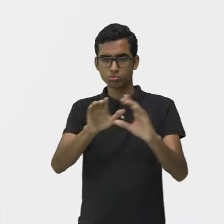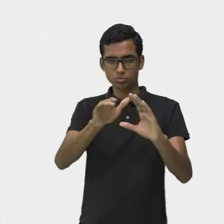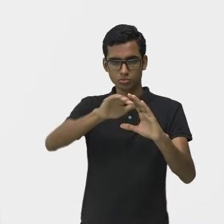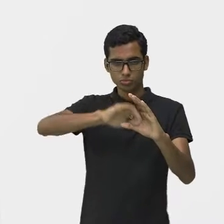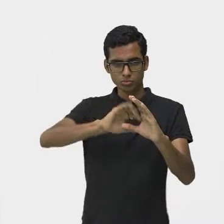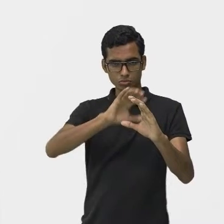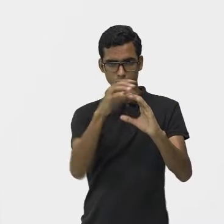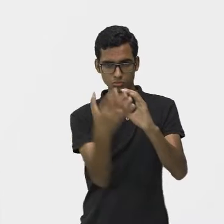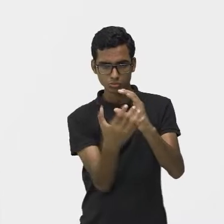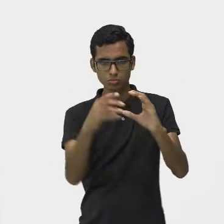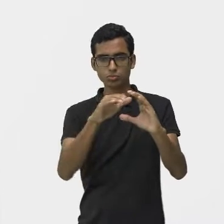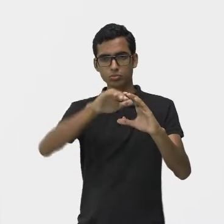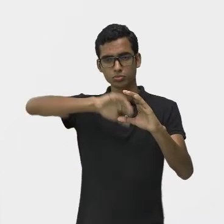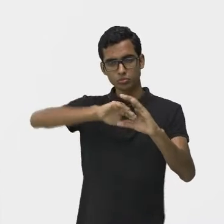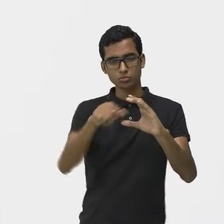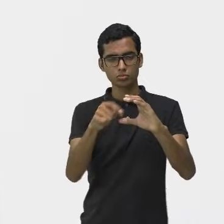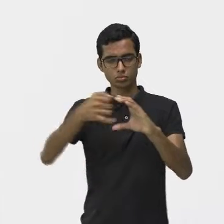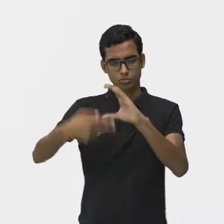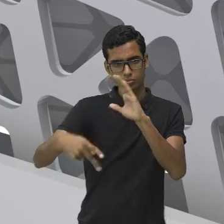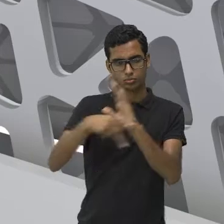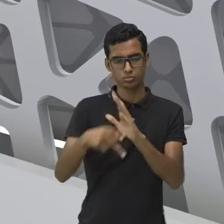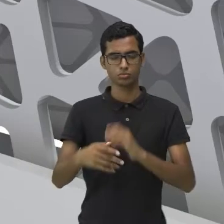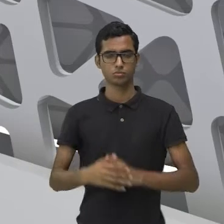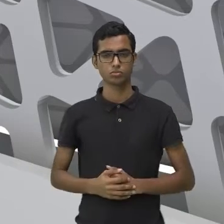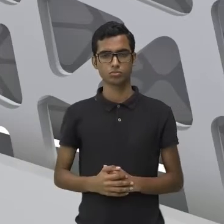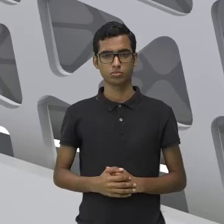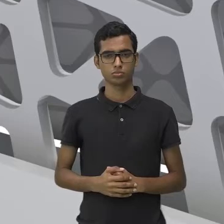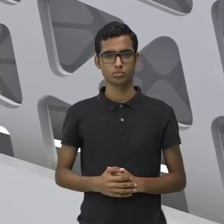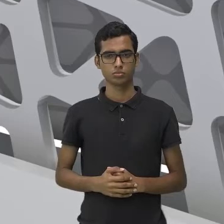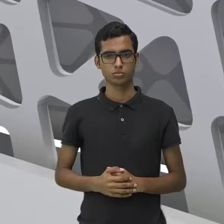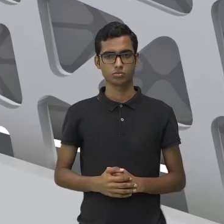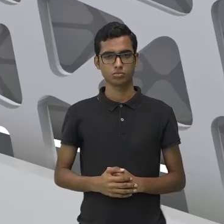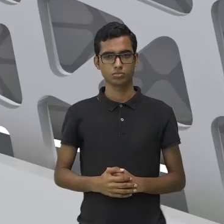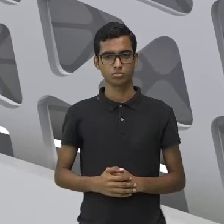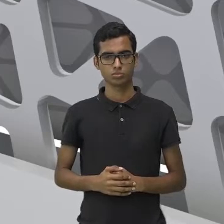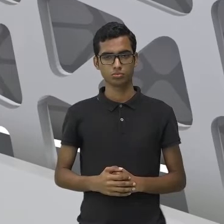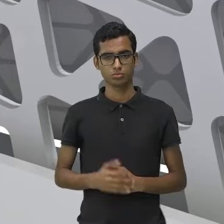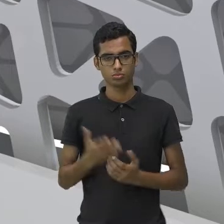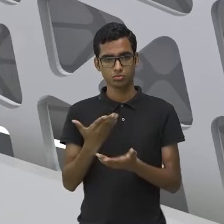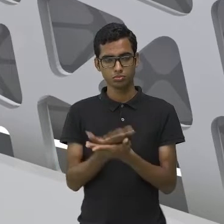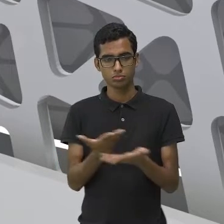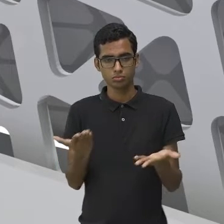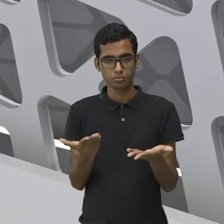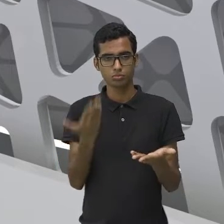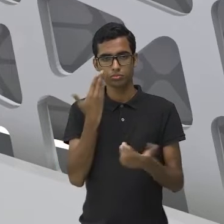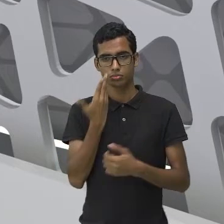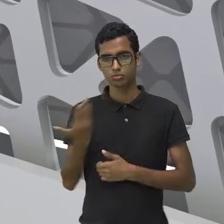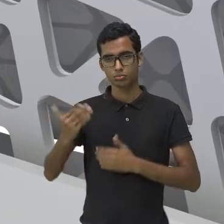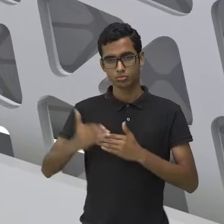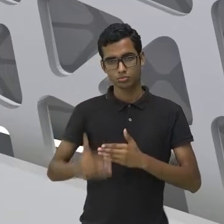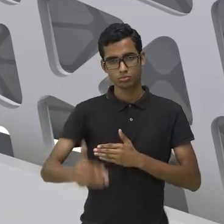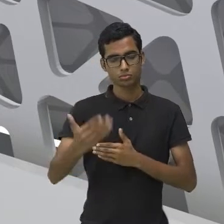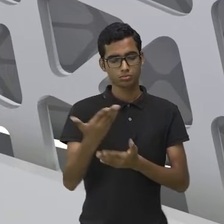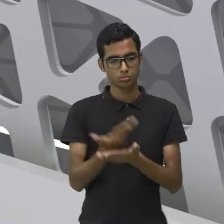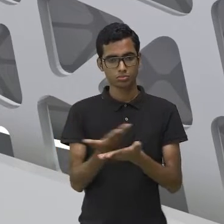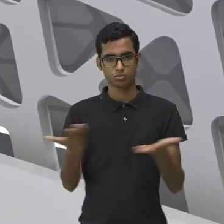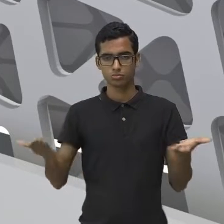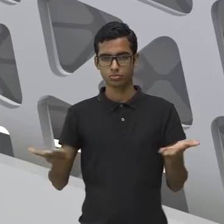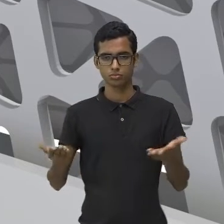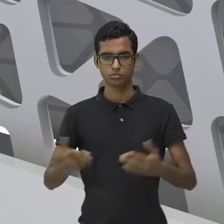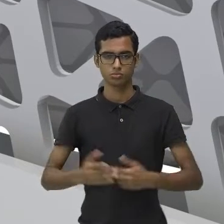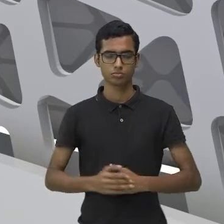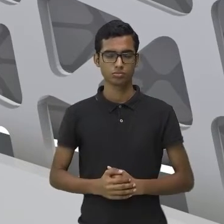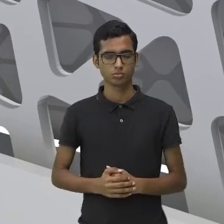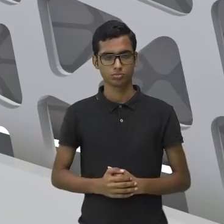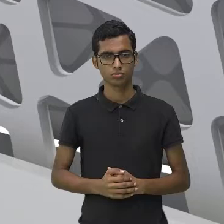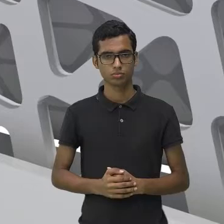esféricos convexos e suas características. É isso, pessoal, que nós estudaremos hoje. Então vamos dar início à nossa